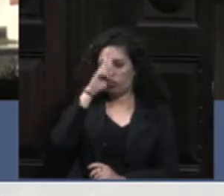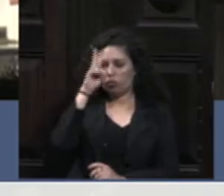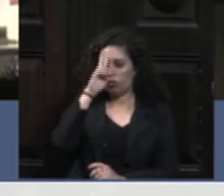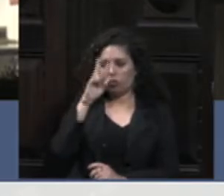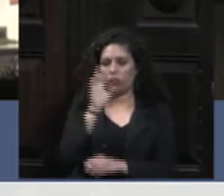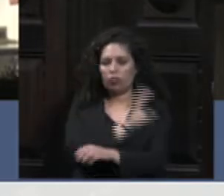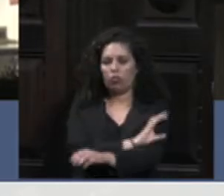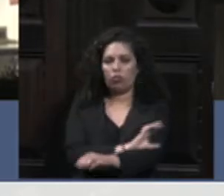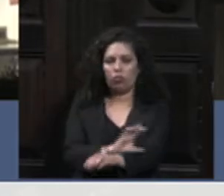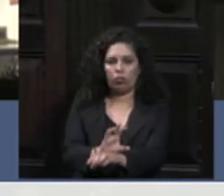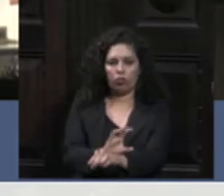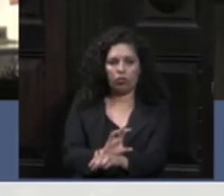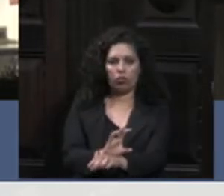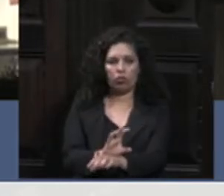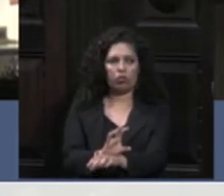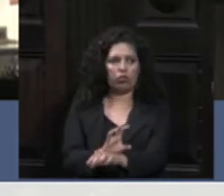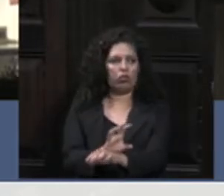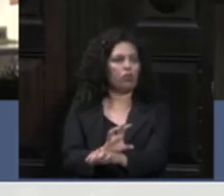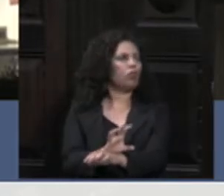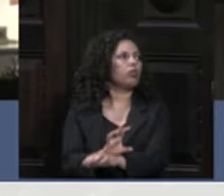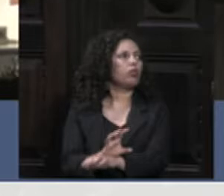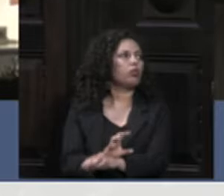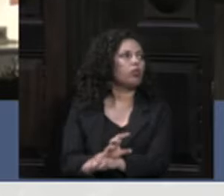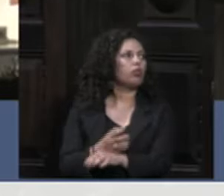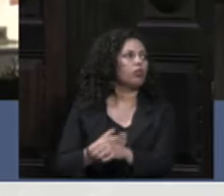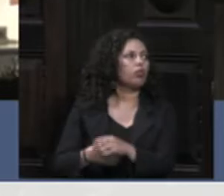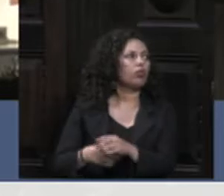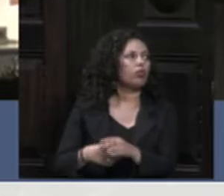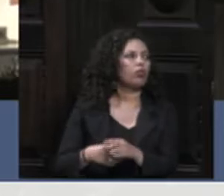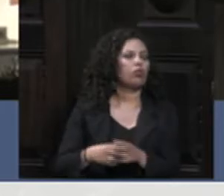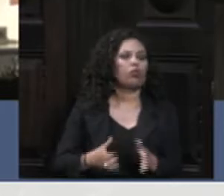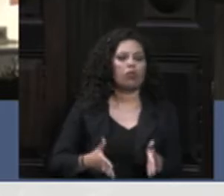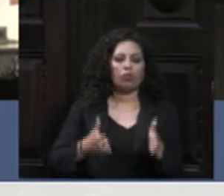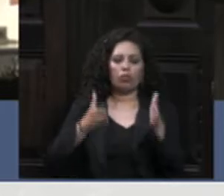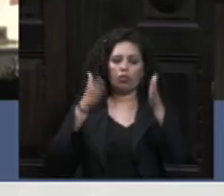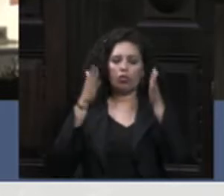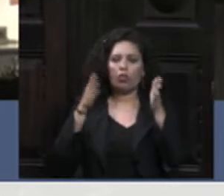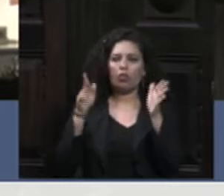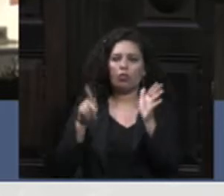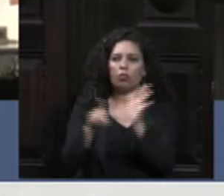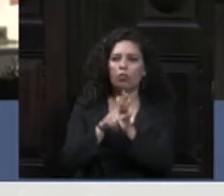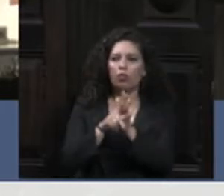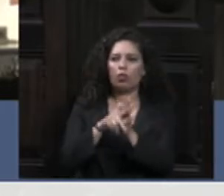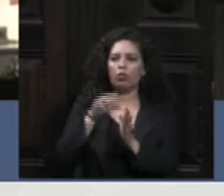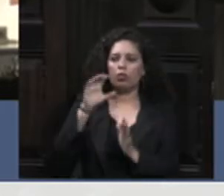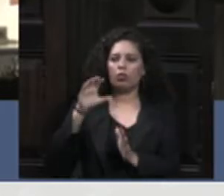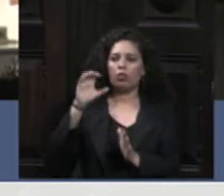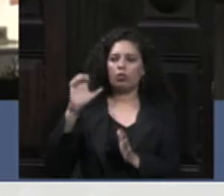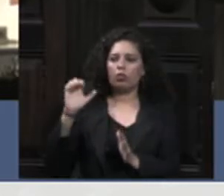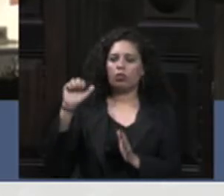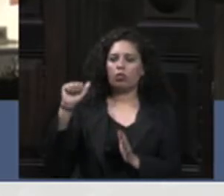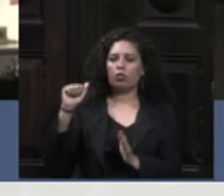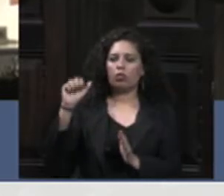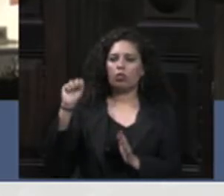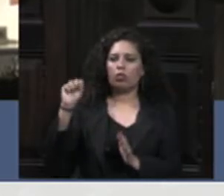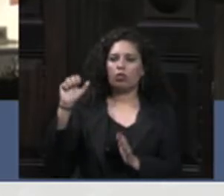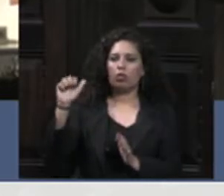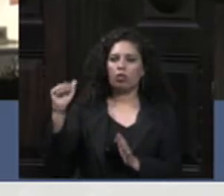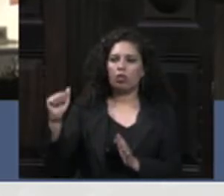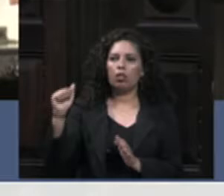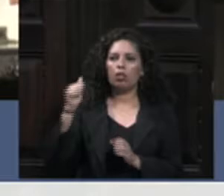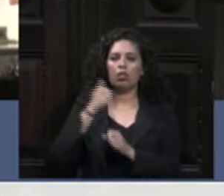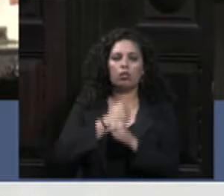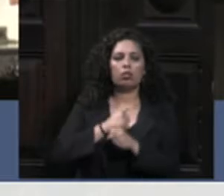Rio de Janeiro, para fins de preservação, o pavilhão 11 do SEASA, RJ, mais conhecido como o pavilhão da Pedra